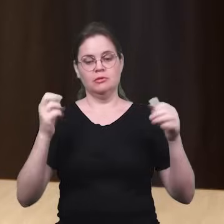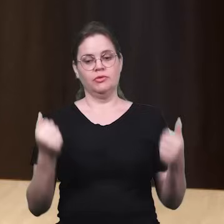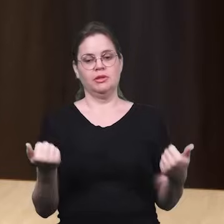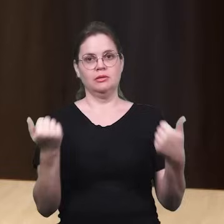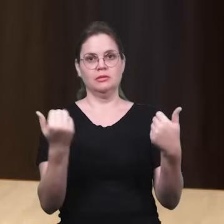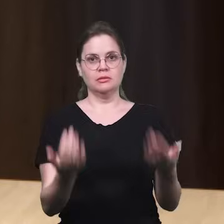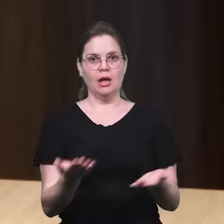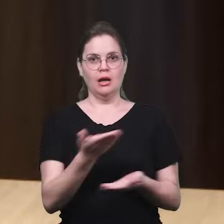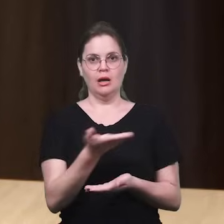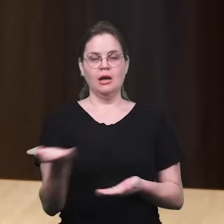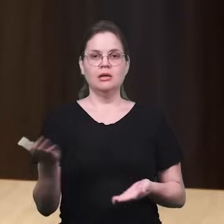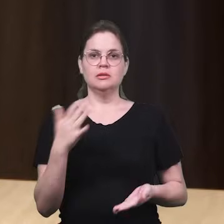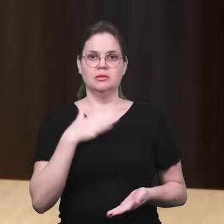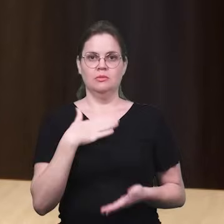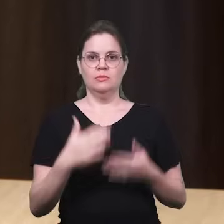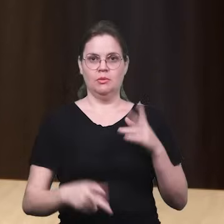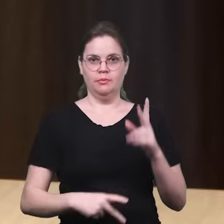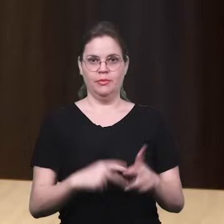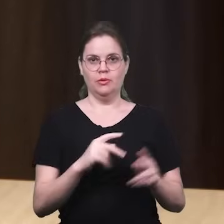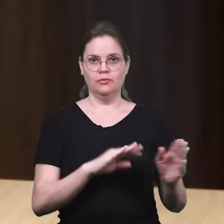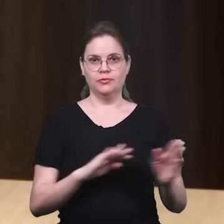Senhor, agradecemos a Deus, porque